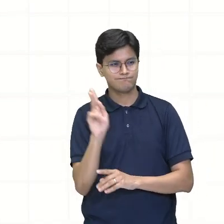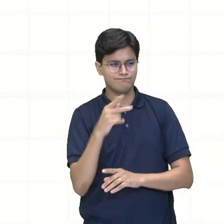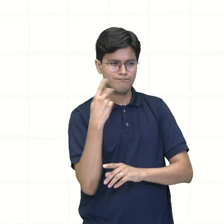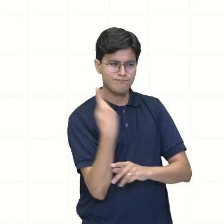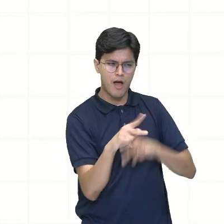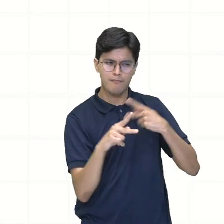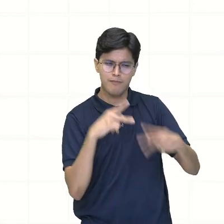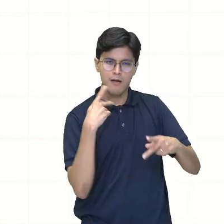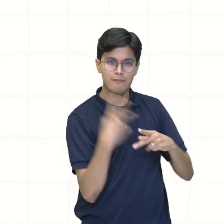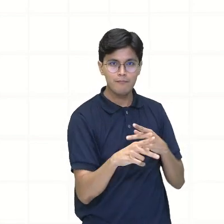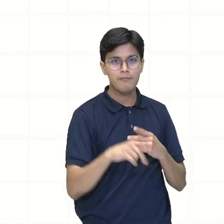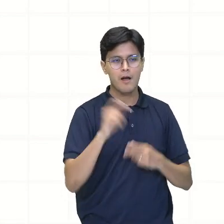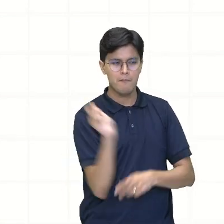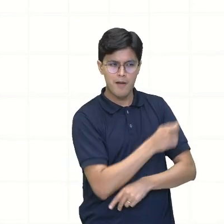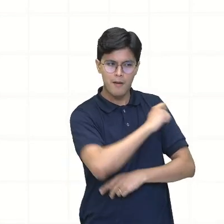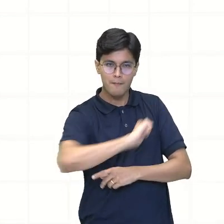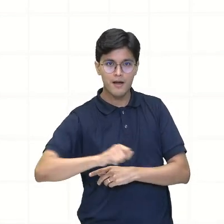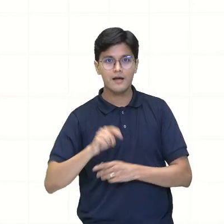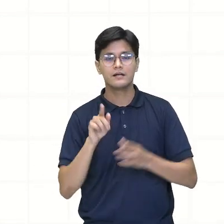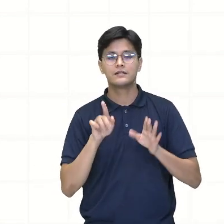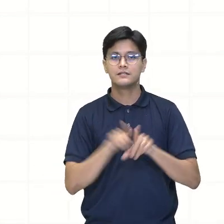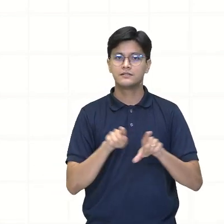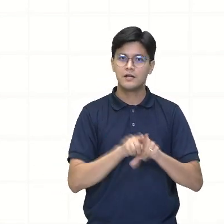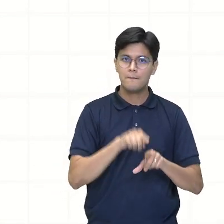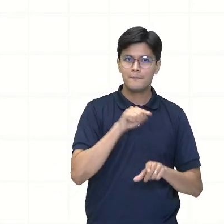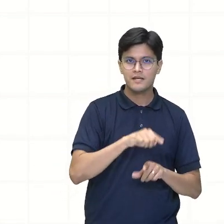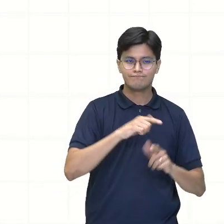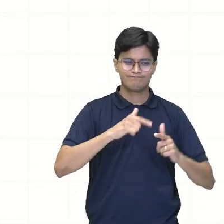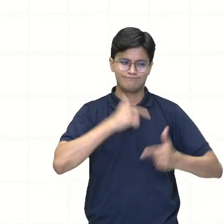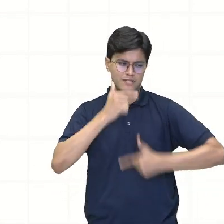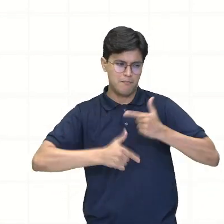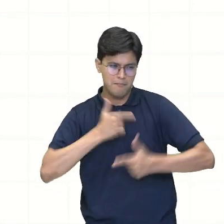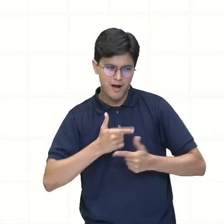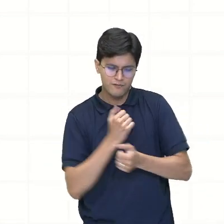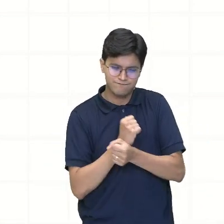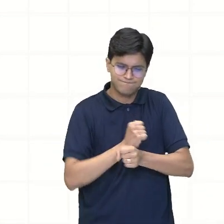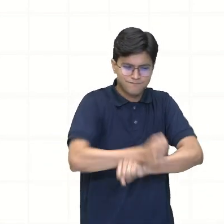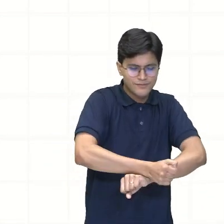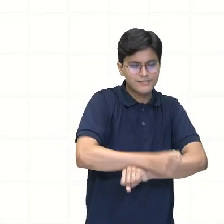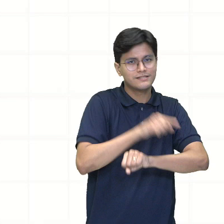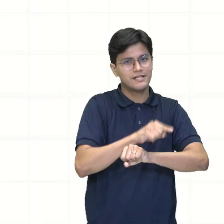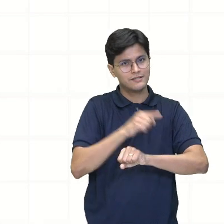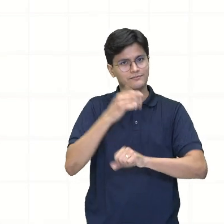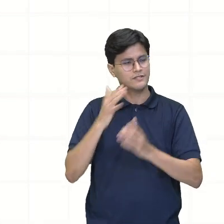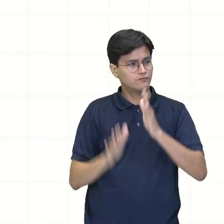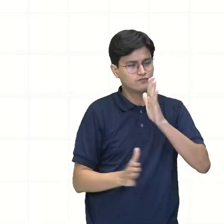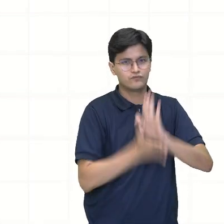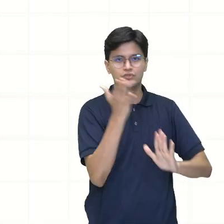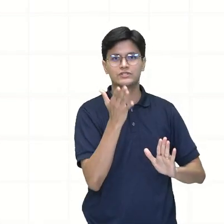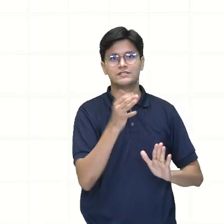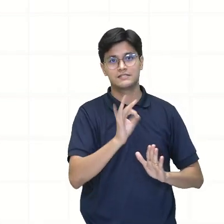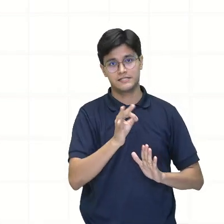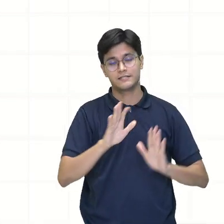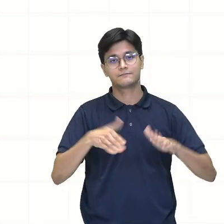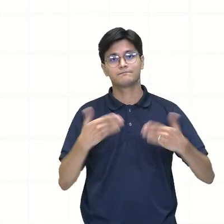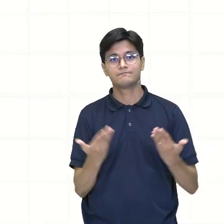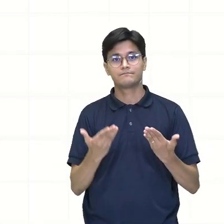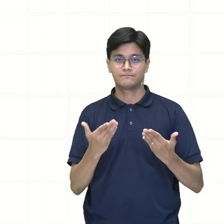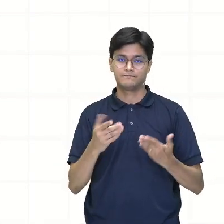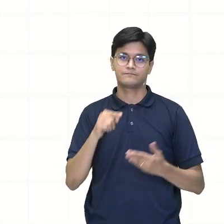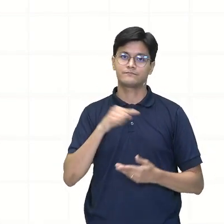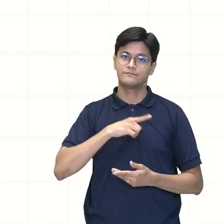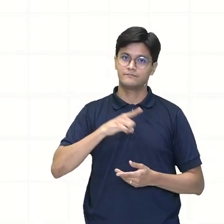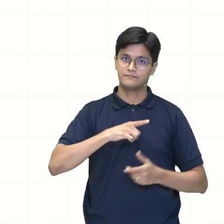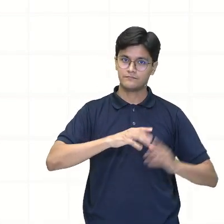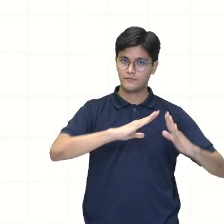do trabalho que era colocado a eles pelos os senhores de escravizados. Nós temos os